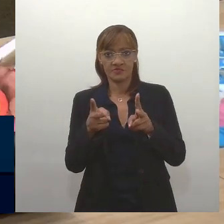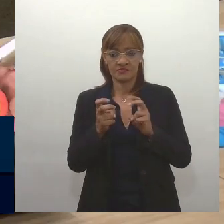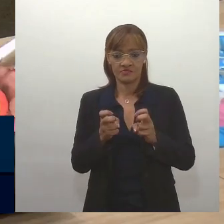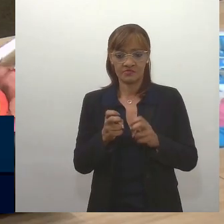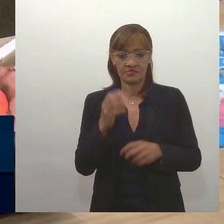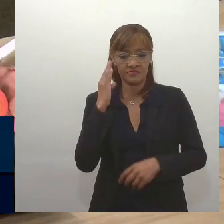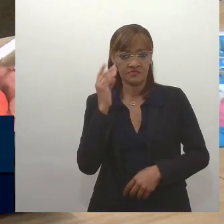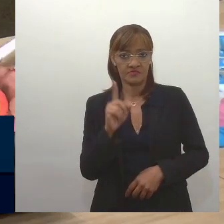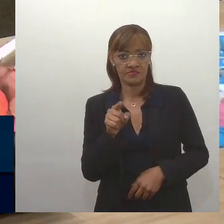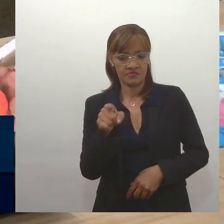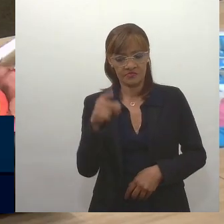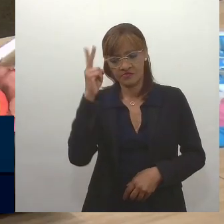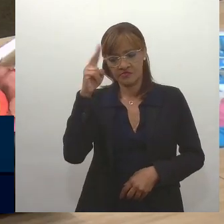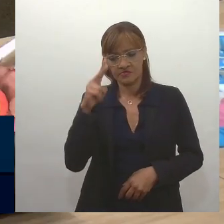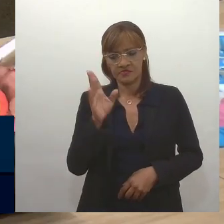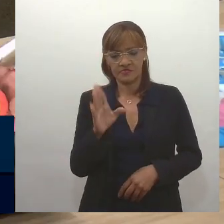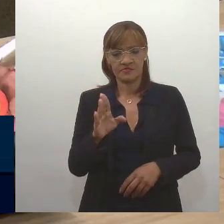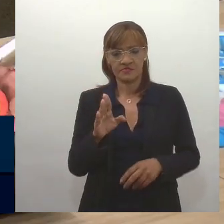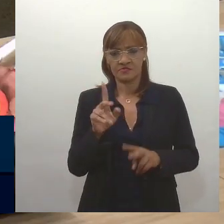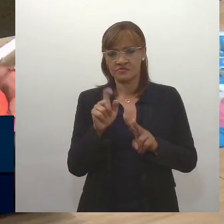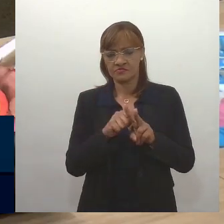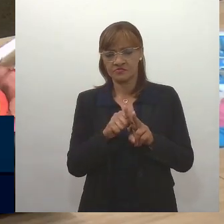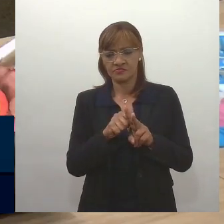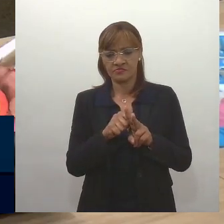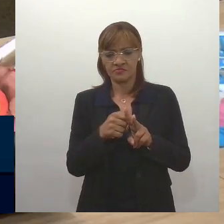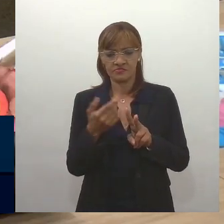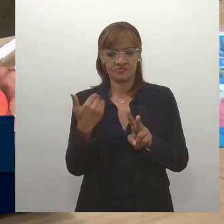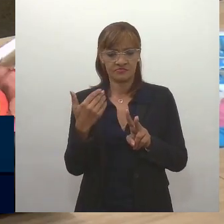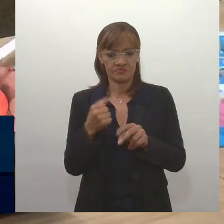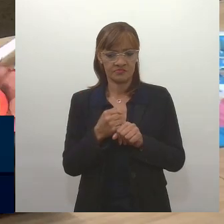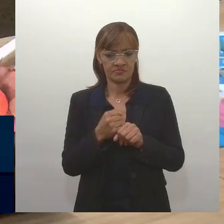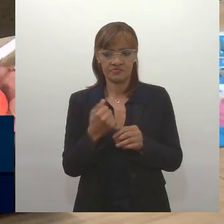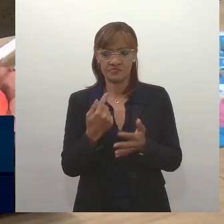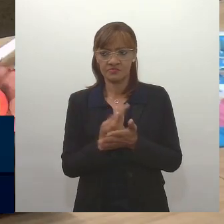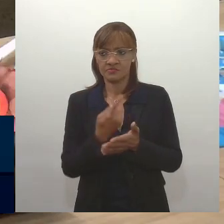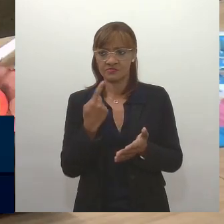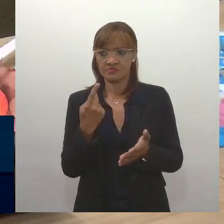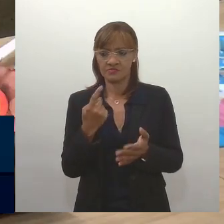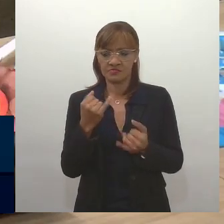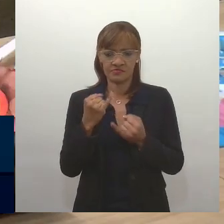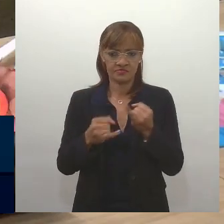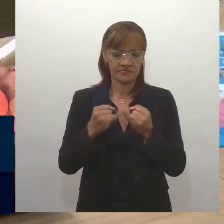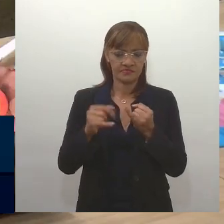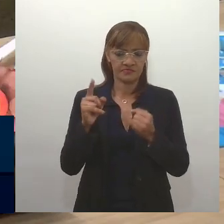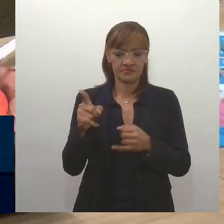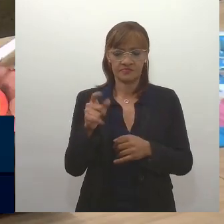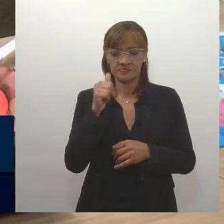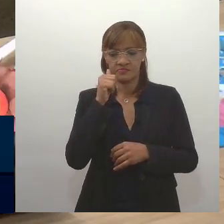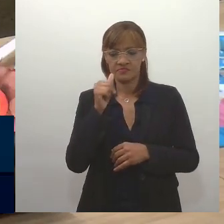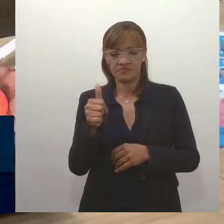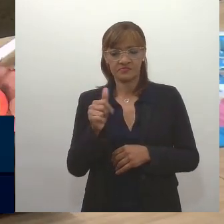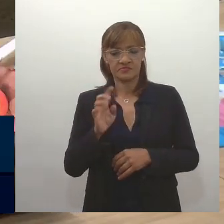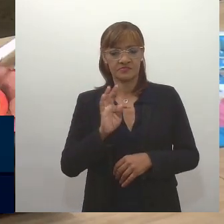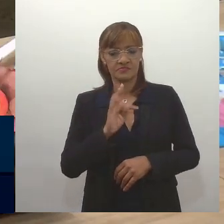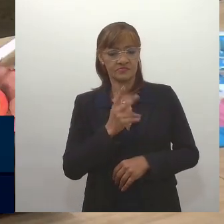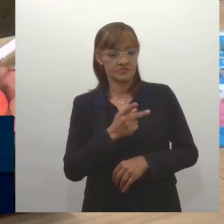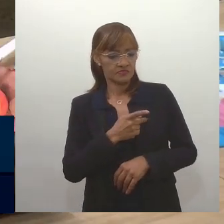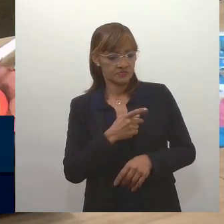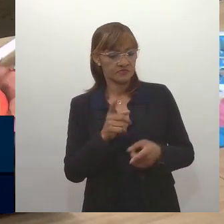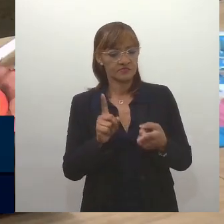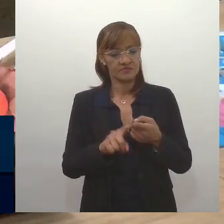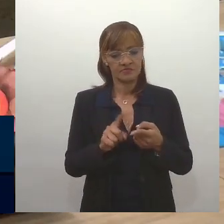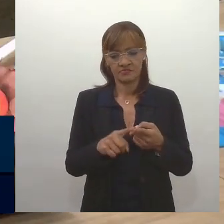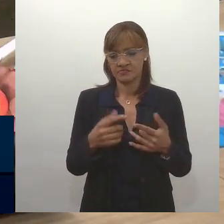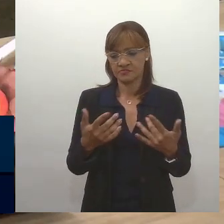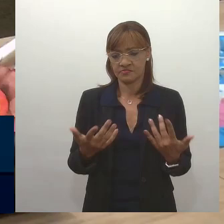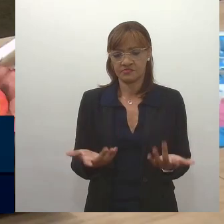atrás que ocorreu um caso semelhante com a menina trans avesti também que foi Envolvida com crime e